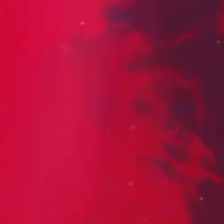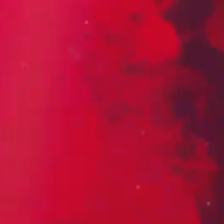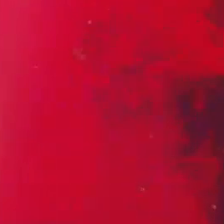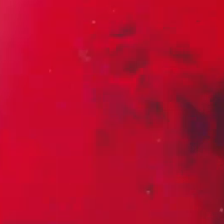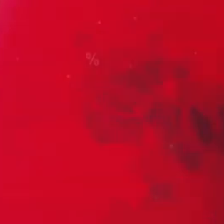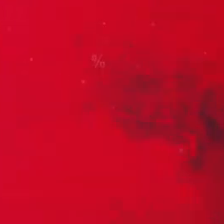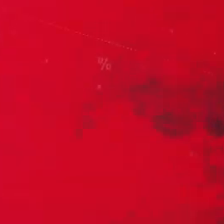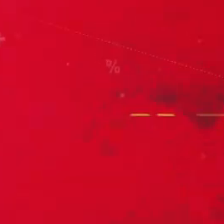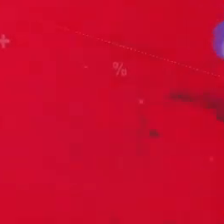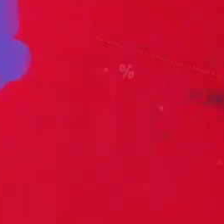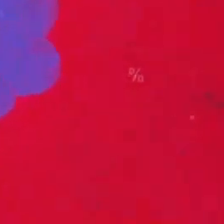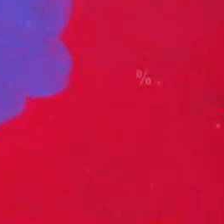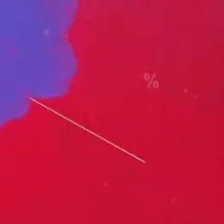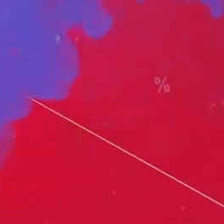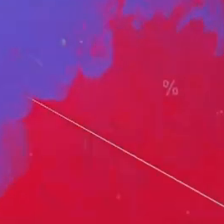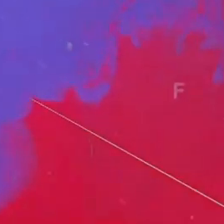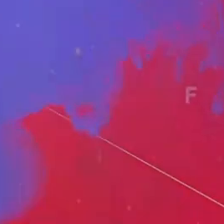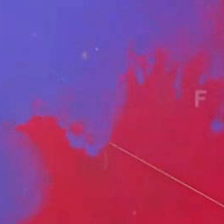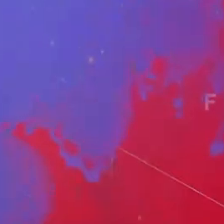Música